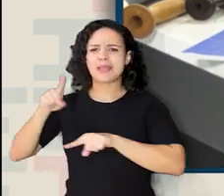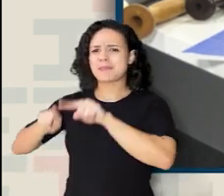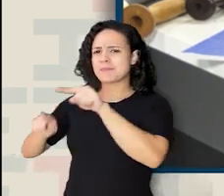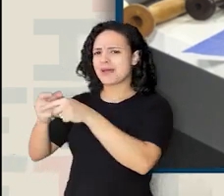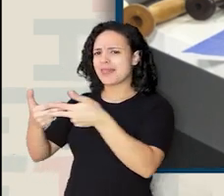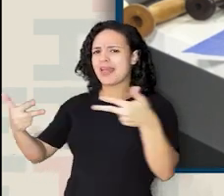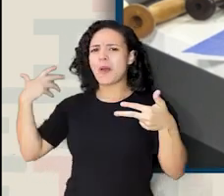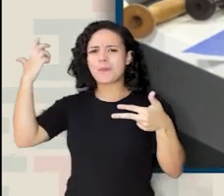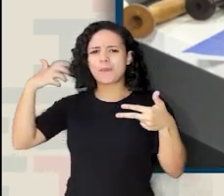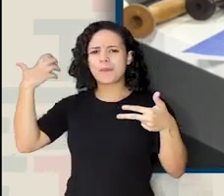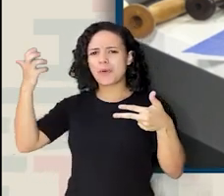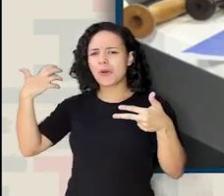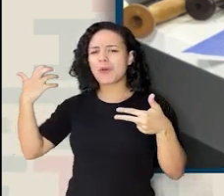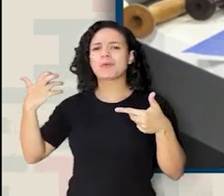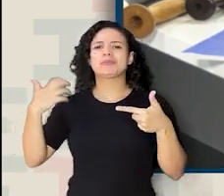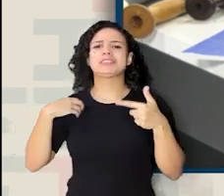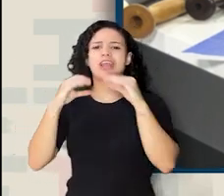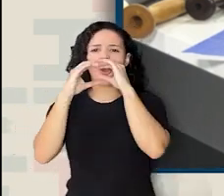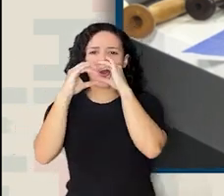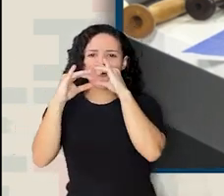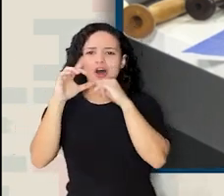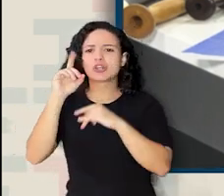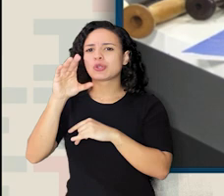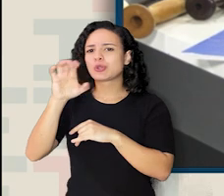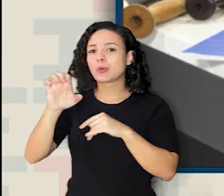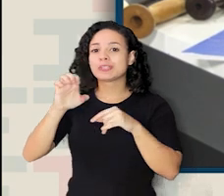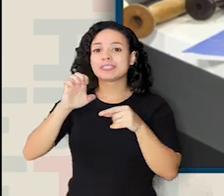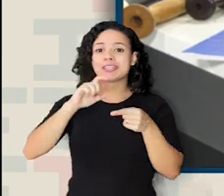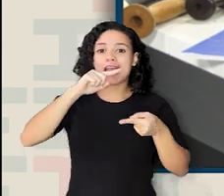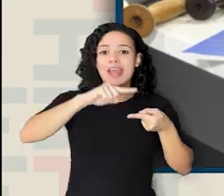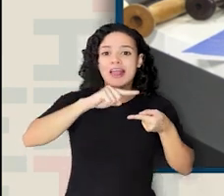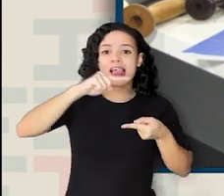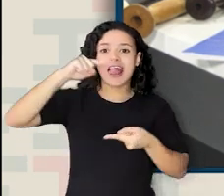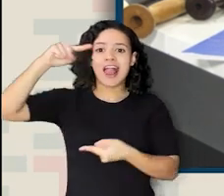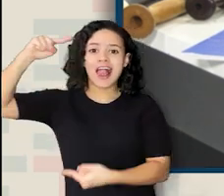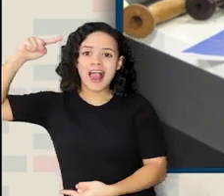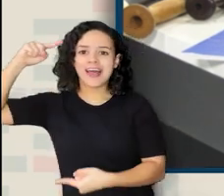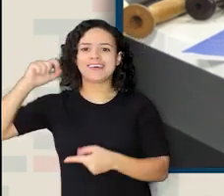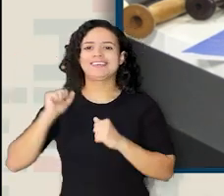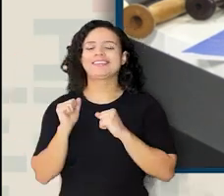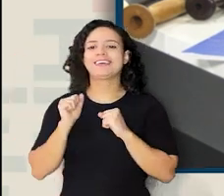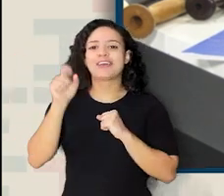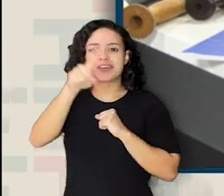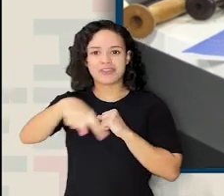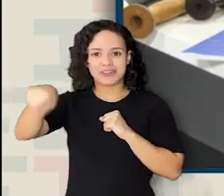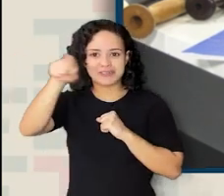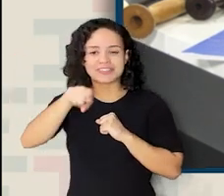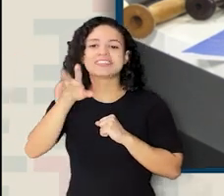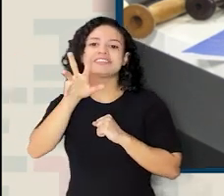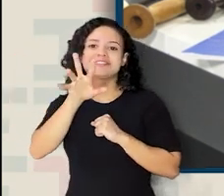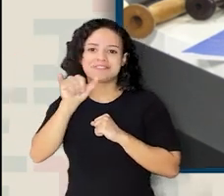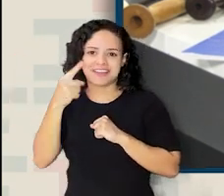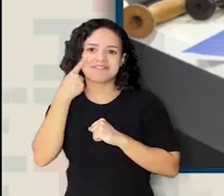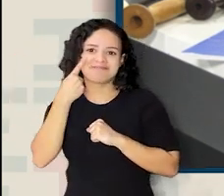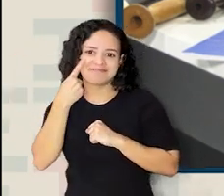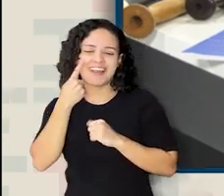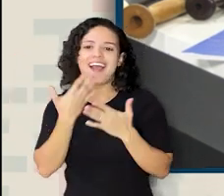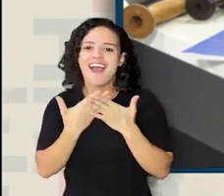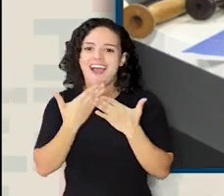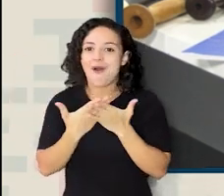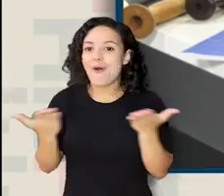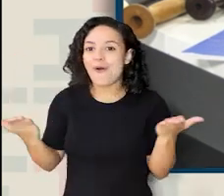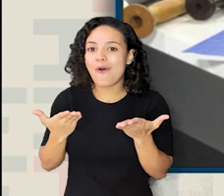instrumentos musicais, flautas doces de diversos tamanhos e formatos, e vocês vão ter contato hoje na nossa